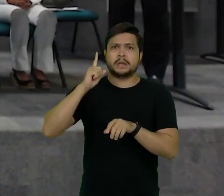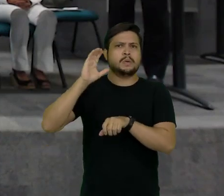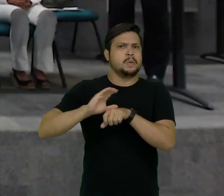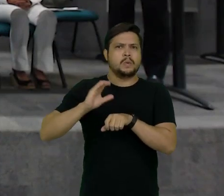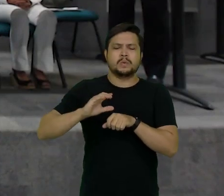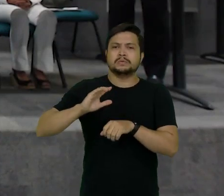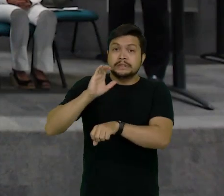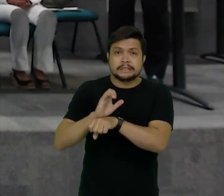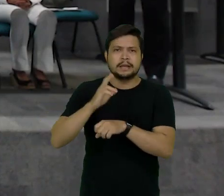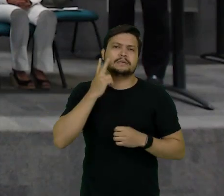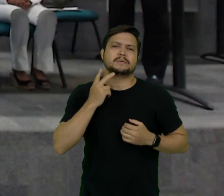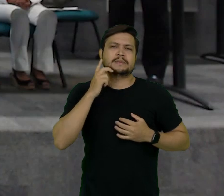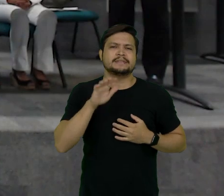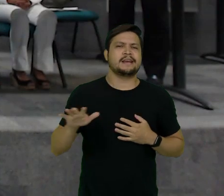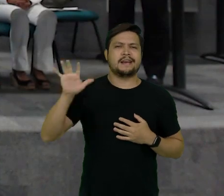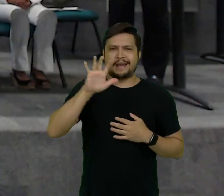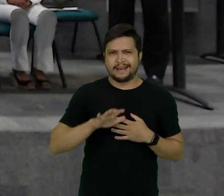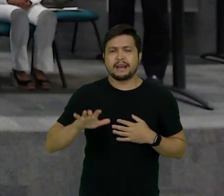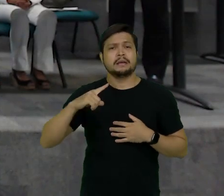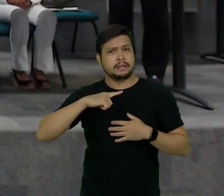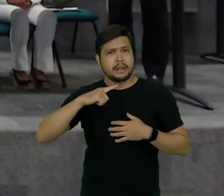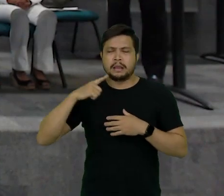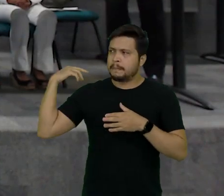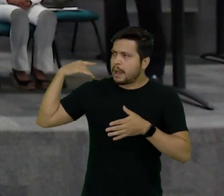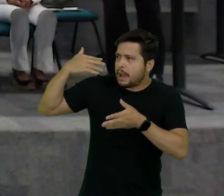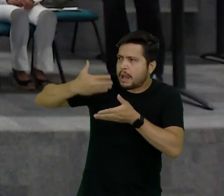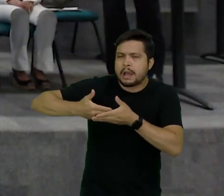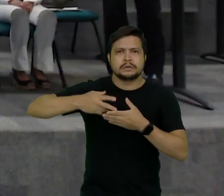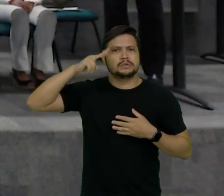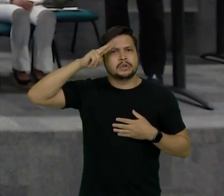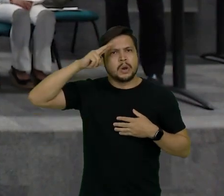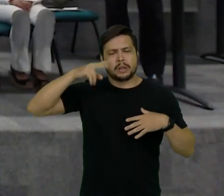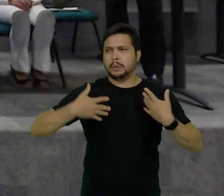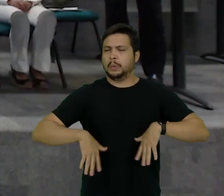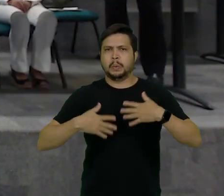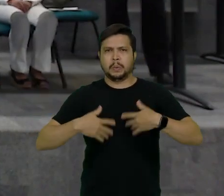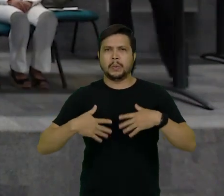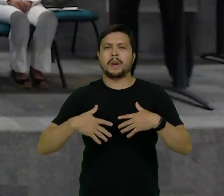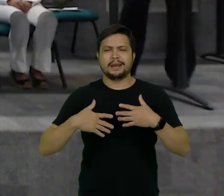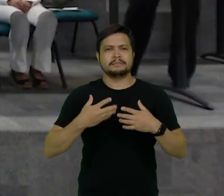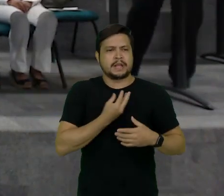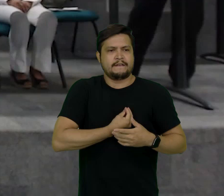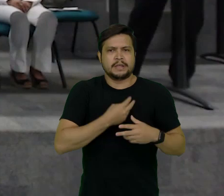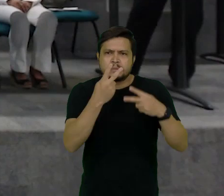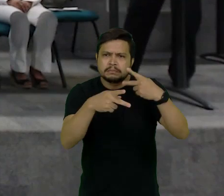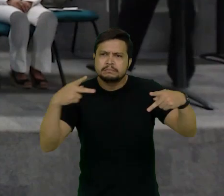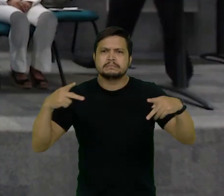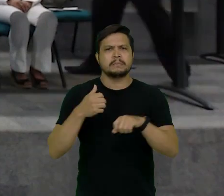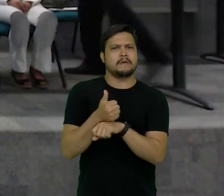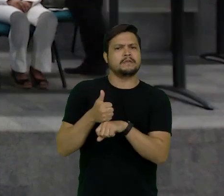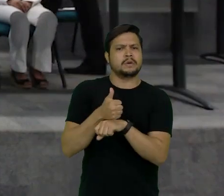Ceará e tem uma história rica e relevante na formação de profissionais comprometidos e preparados para enfrentar os desafios do